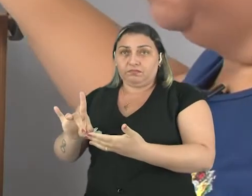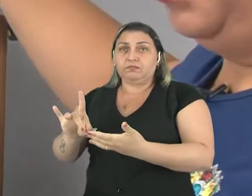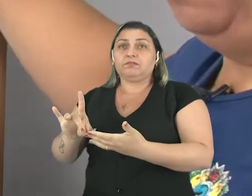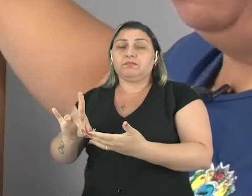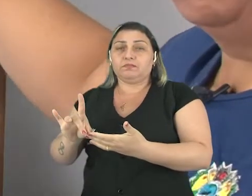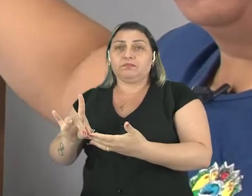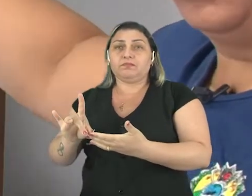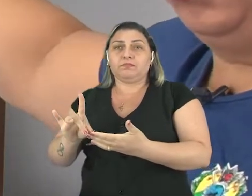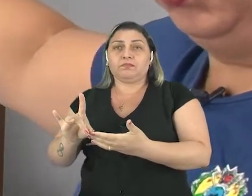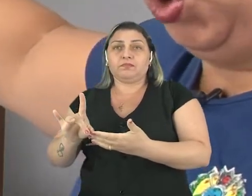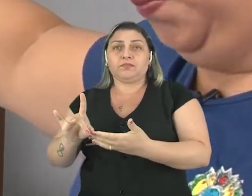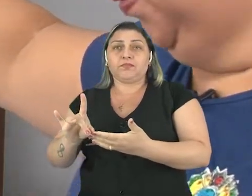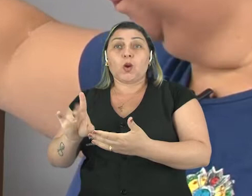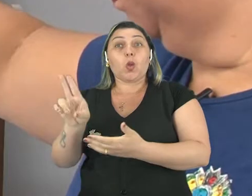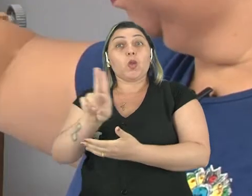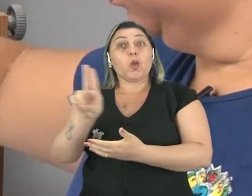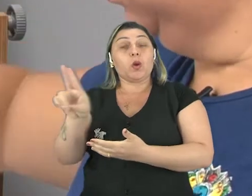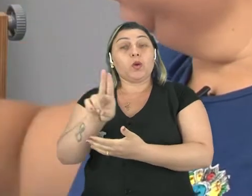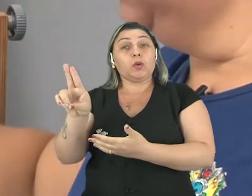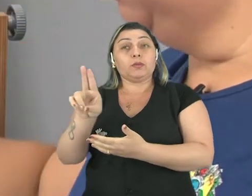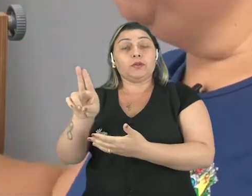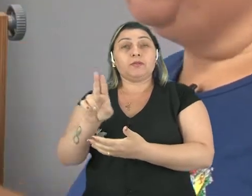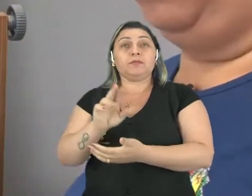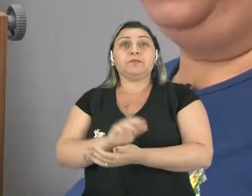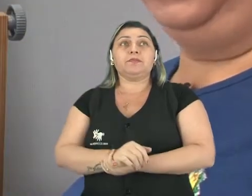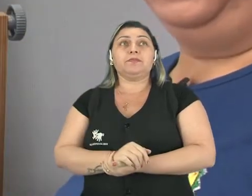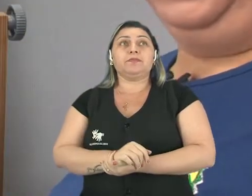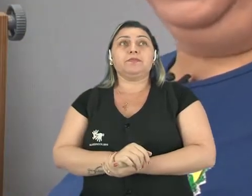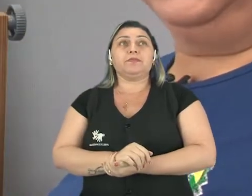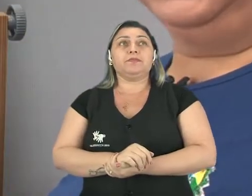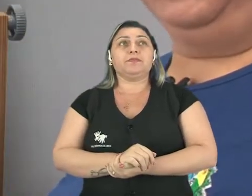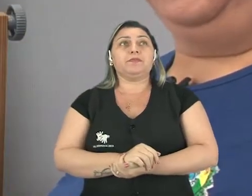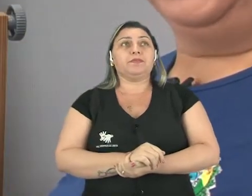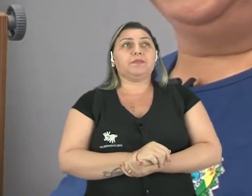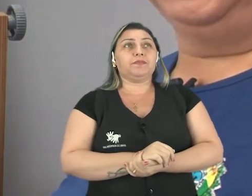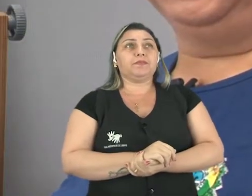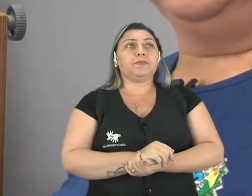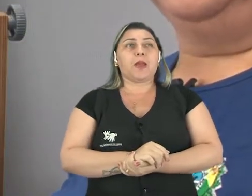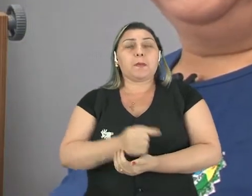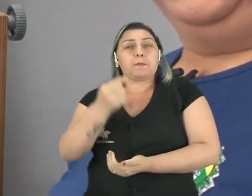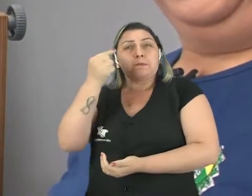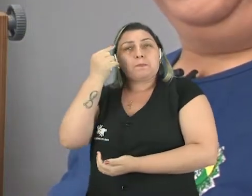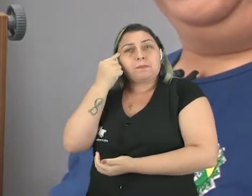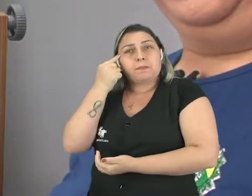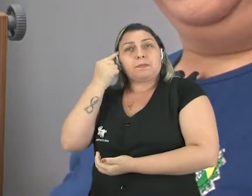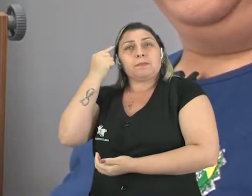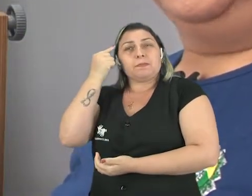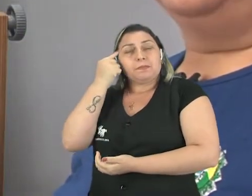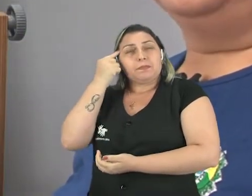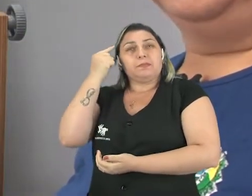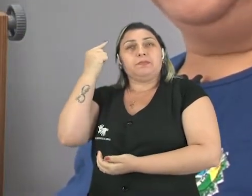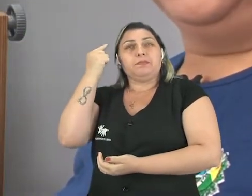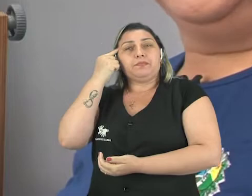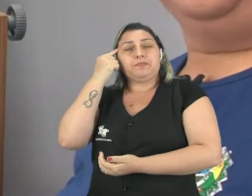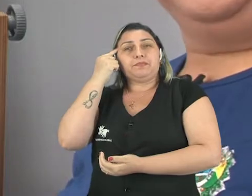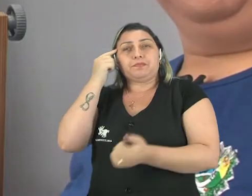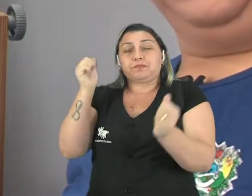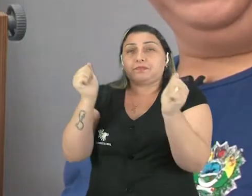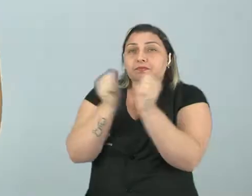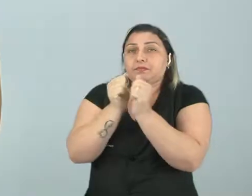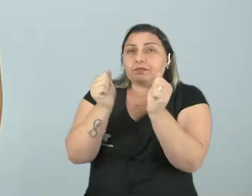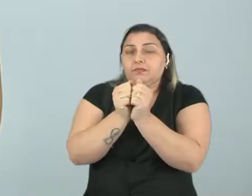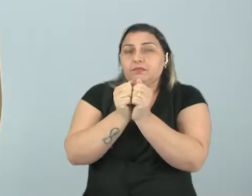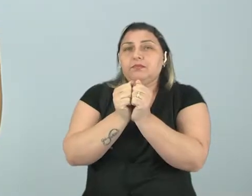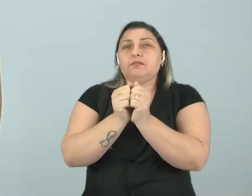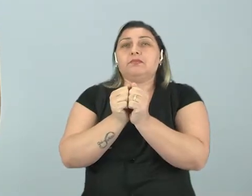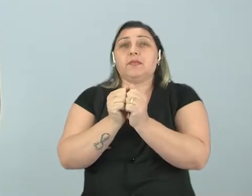dessa recebeu um nome, conforme eles iam imaginando a junção delas. Lembra que eu